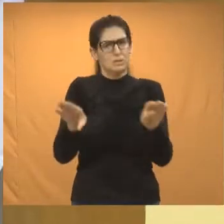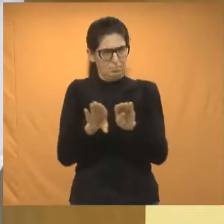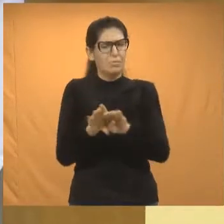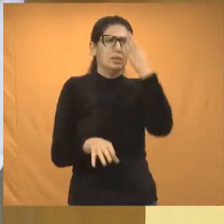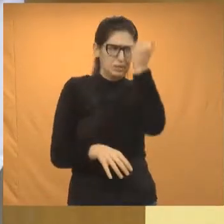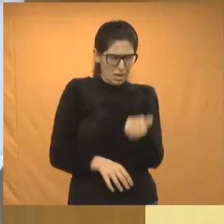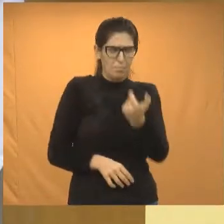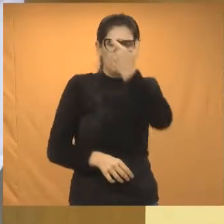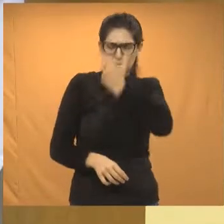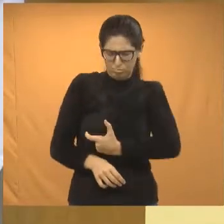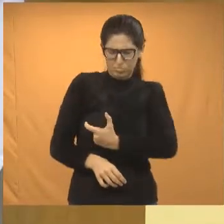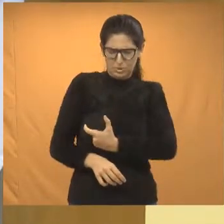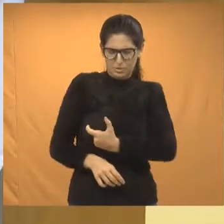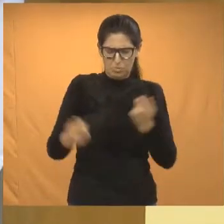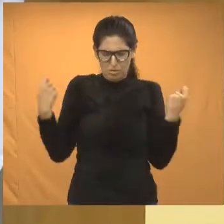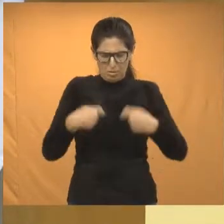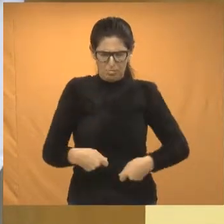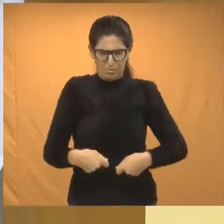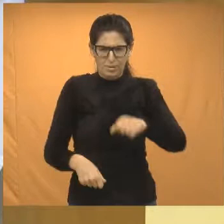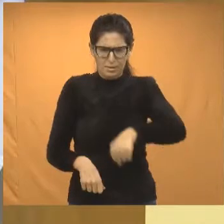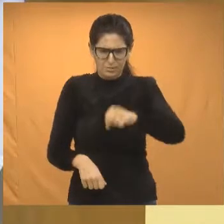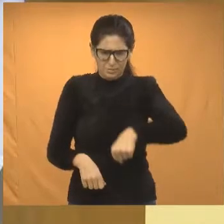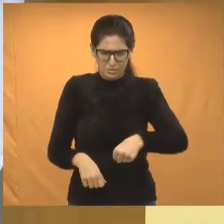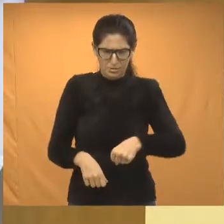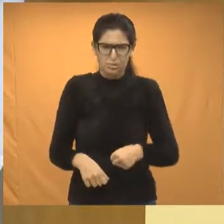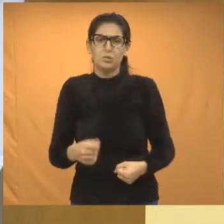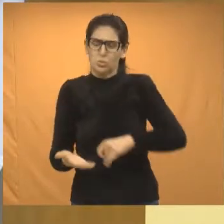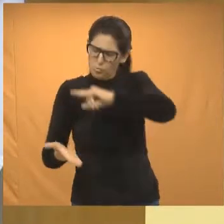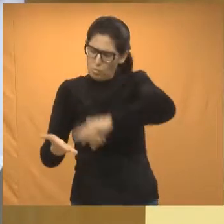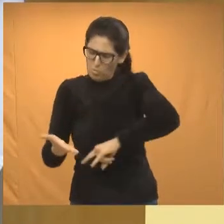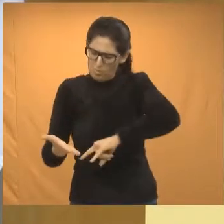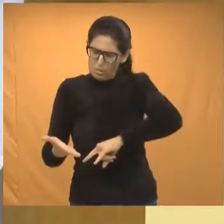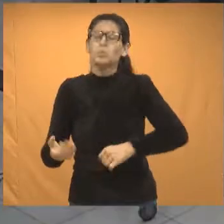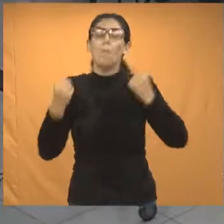da competência que vai ser realizada por essas licenças.